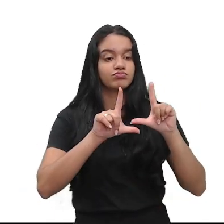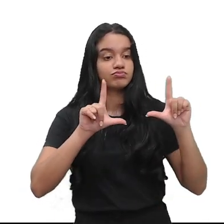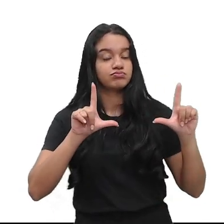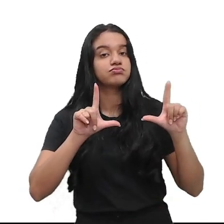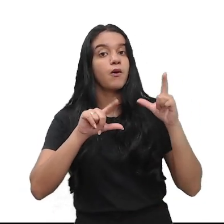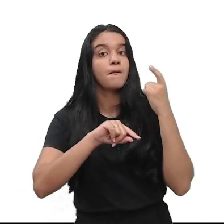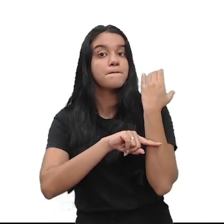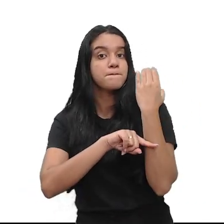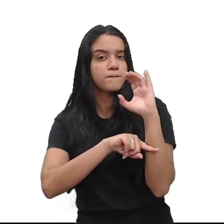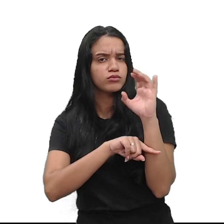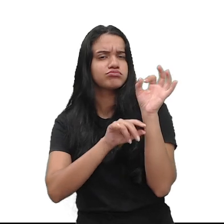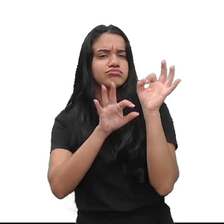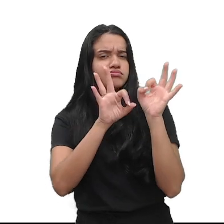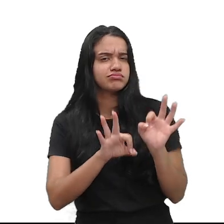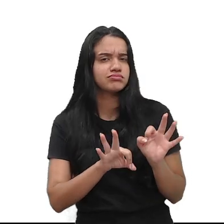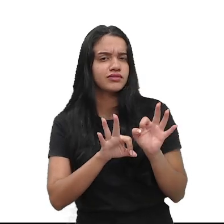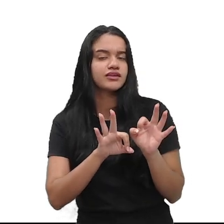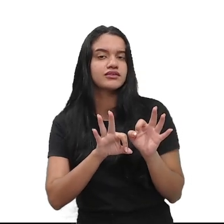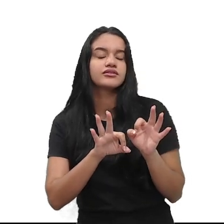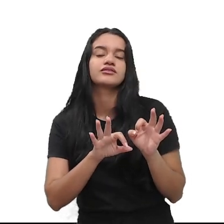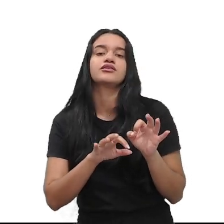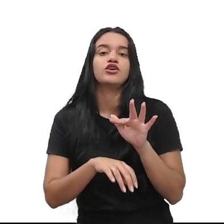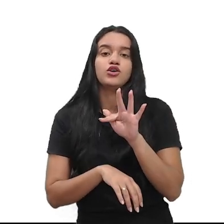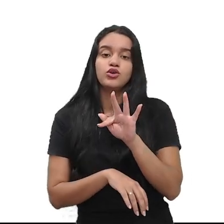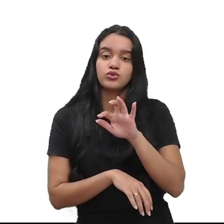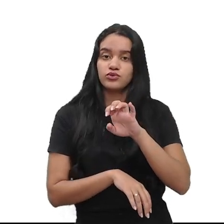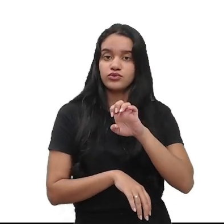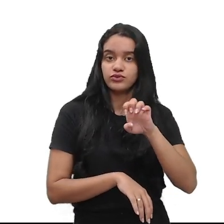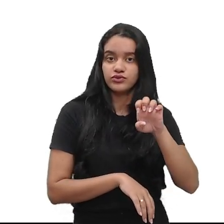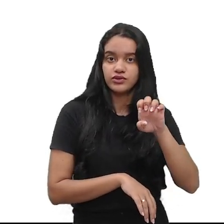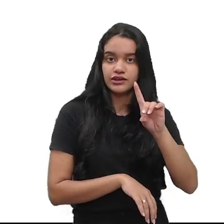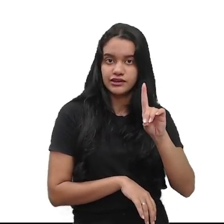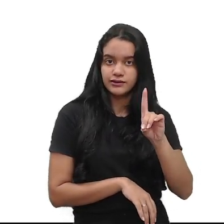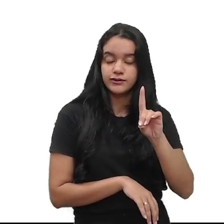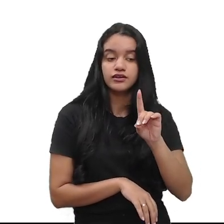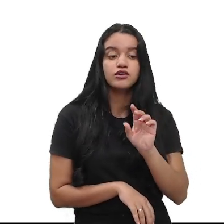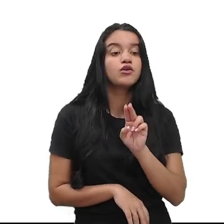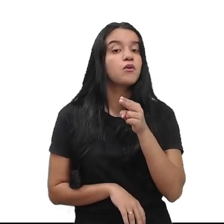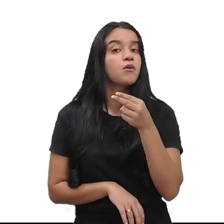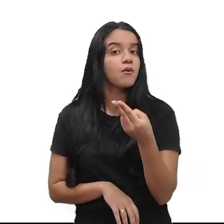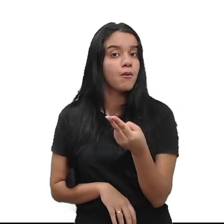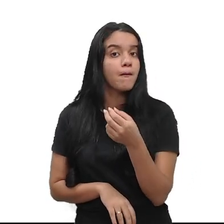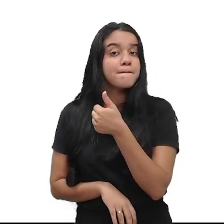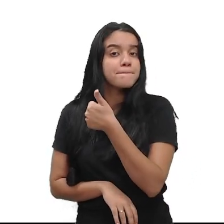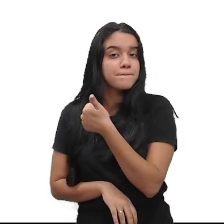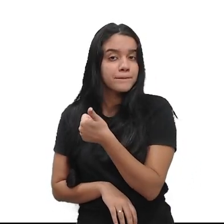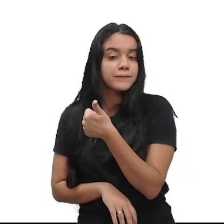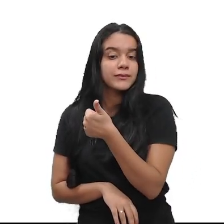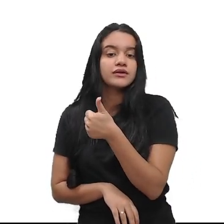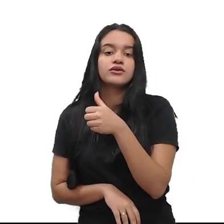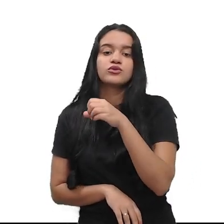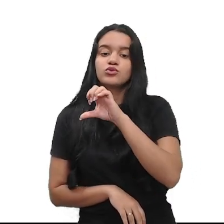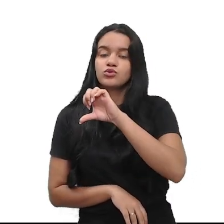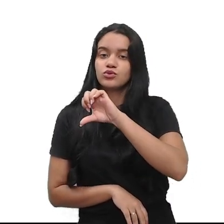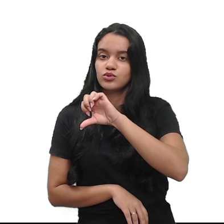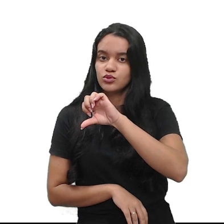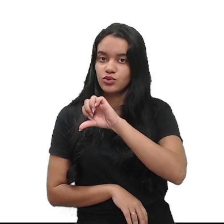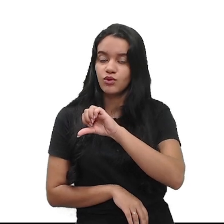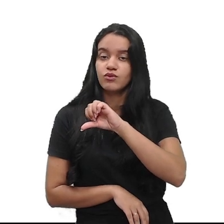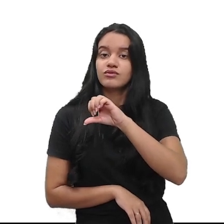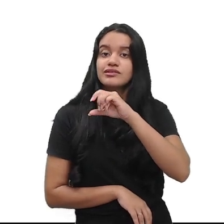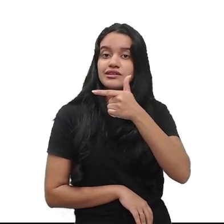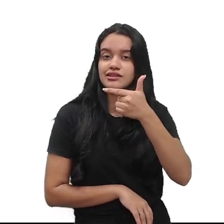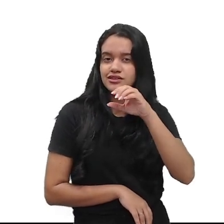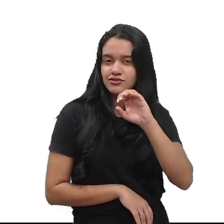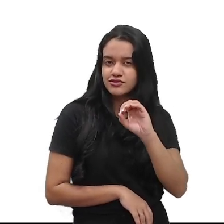post estático no feed, ou ele vai ser o formato 1080 por 1920 para